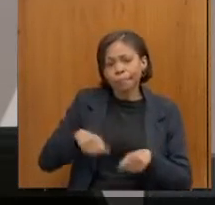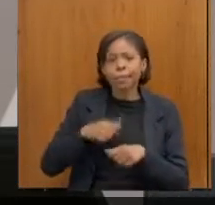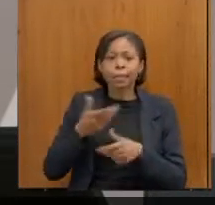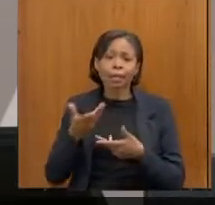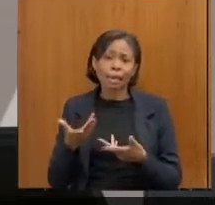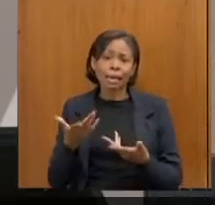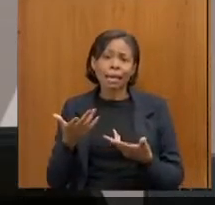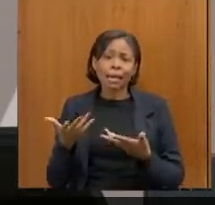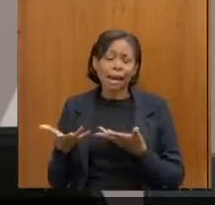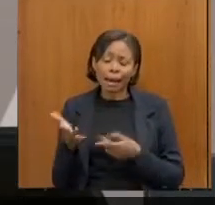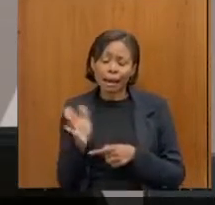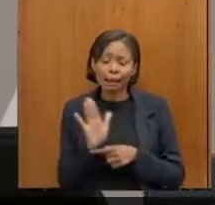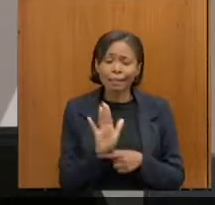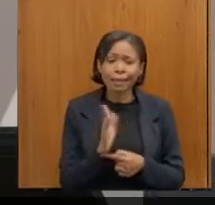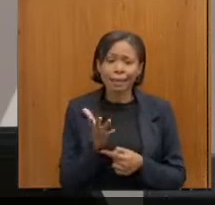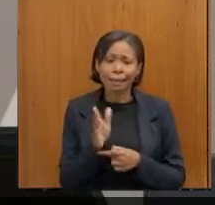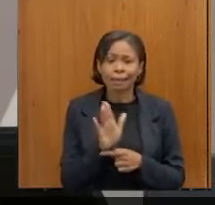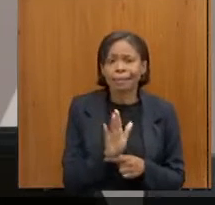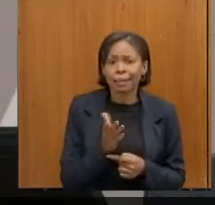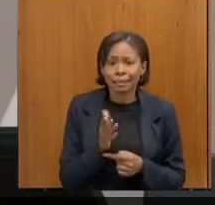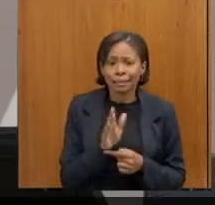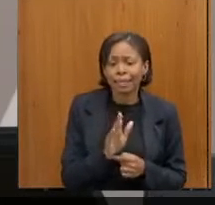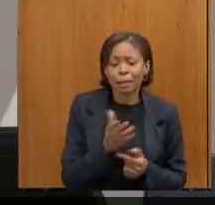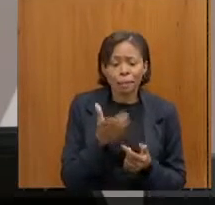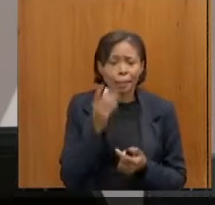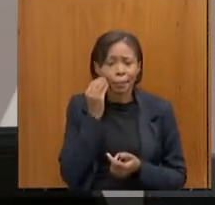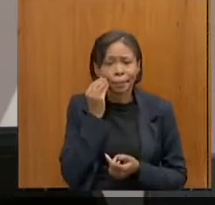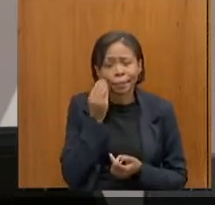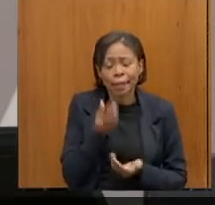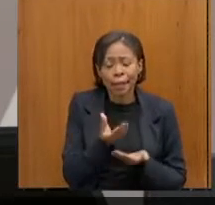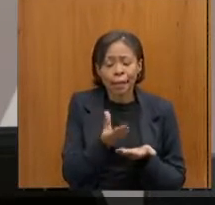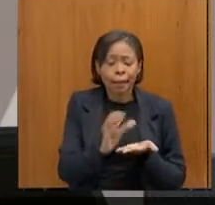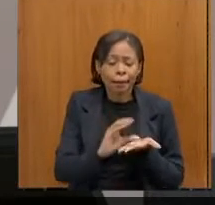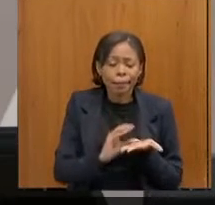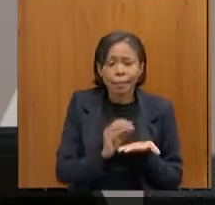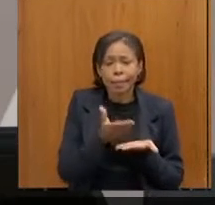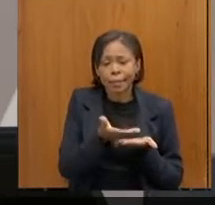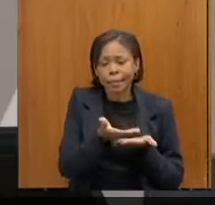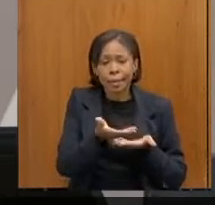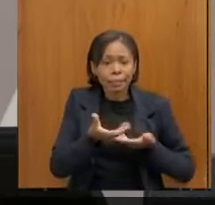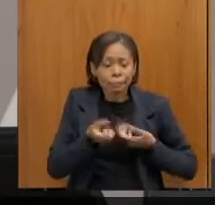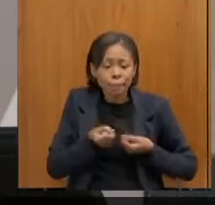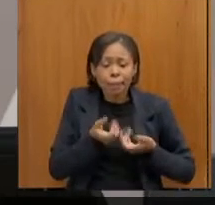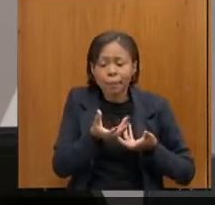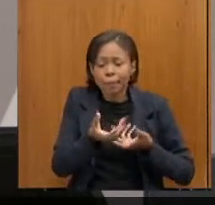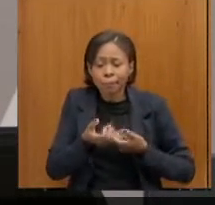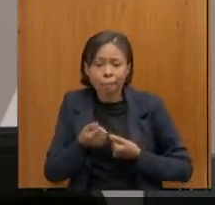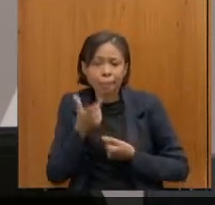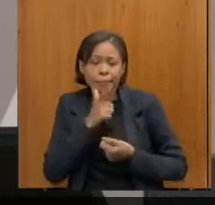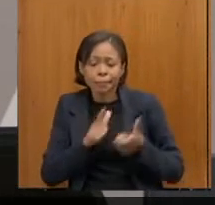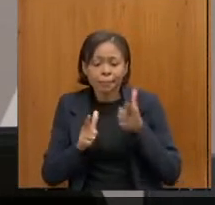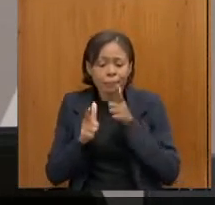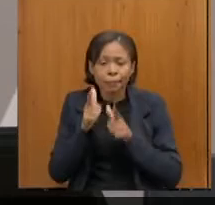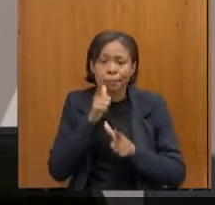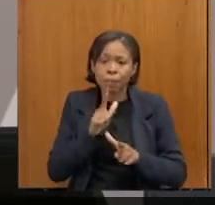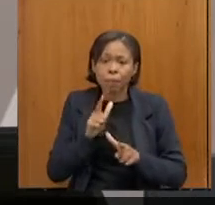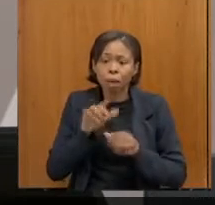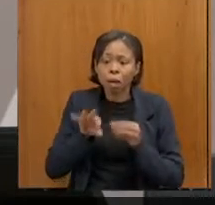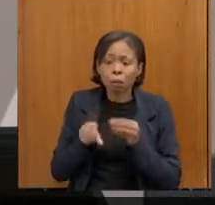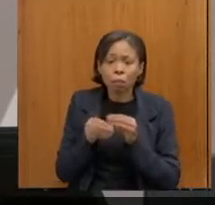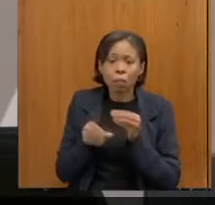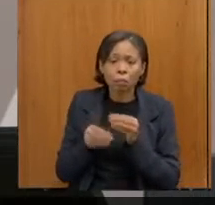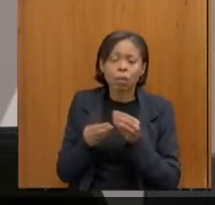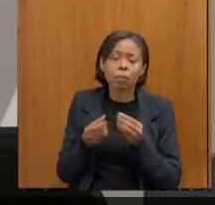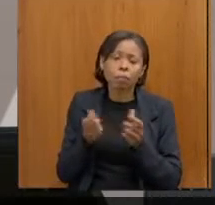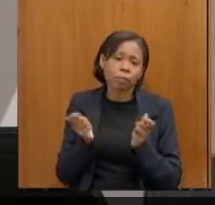ficar passando a peneira para poder receber algumas coisas para complementar e dar condição